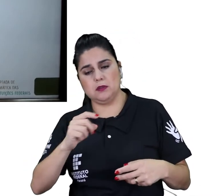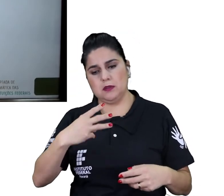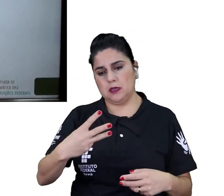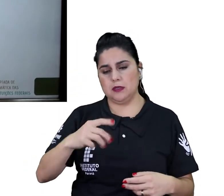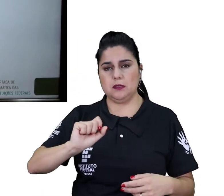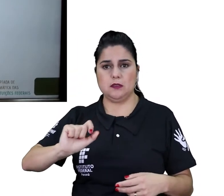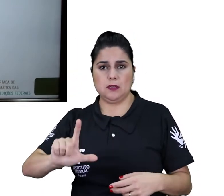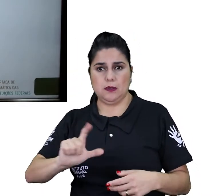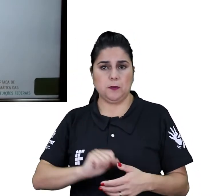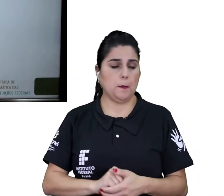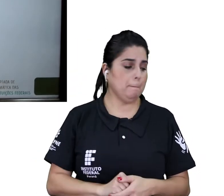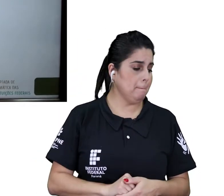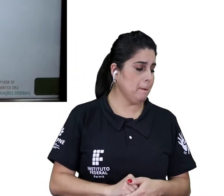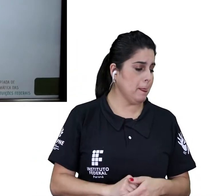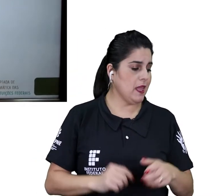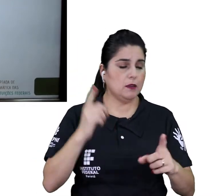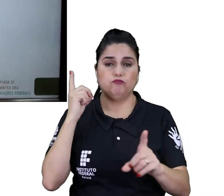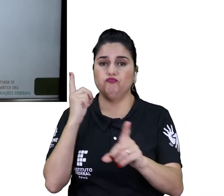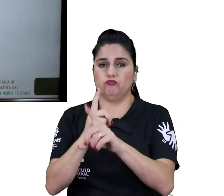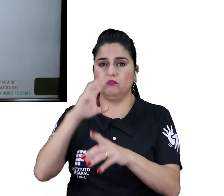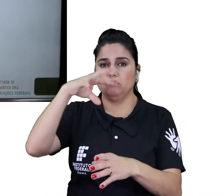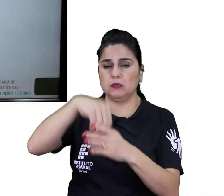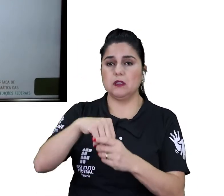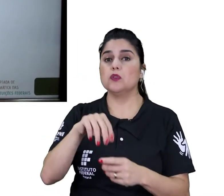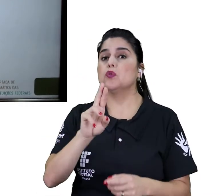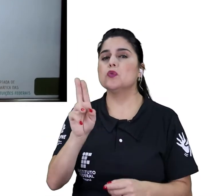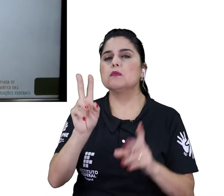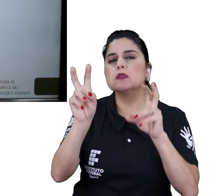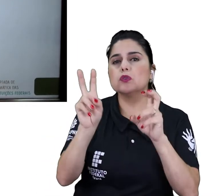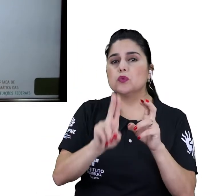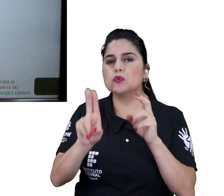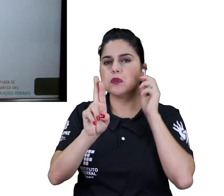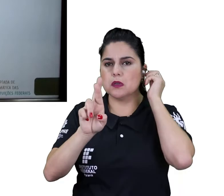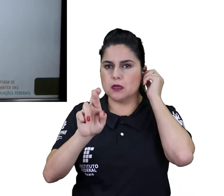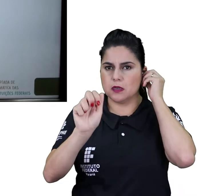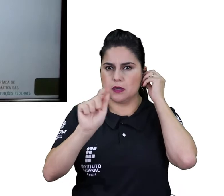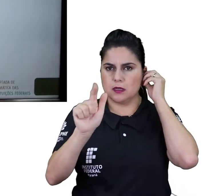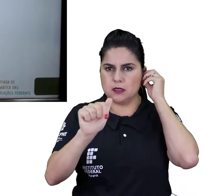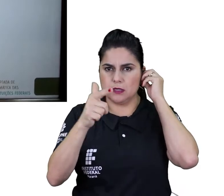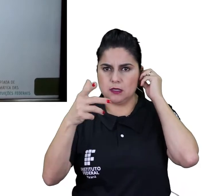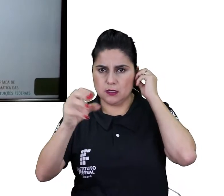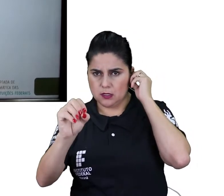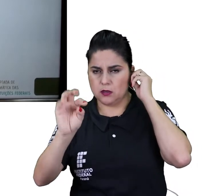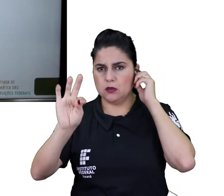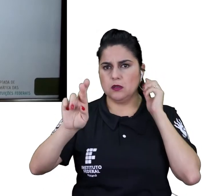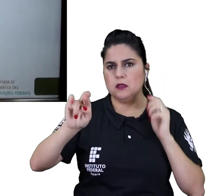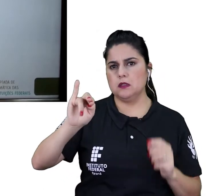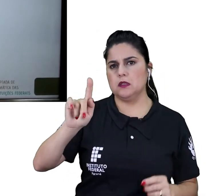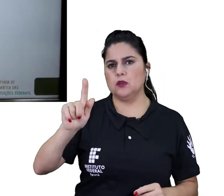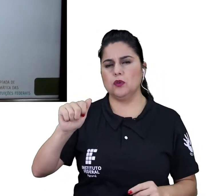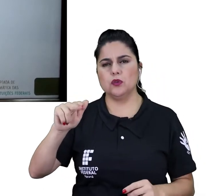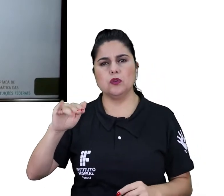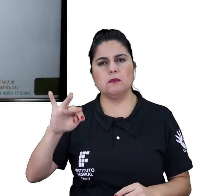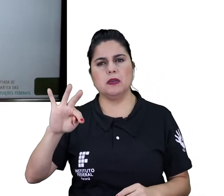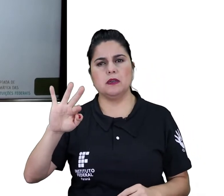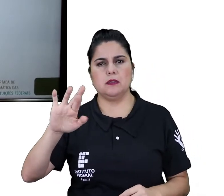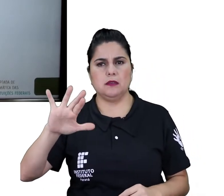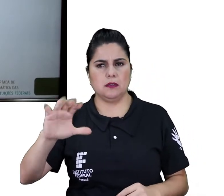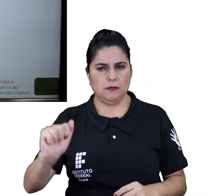as relações trigonométricas nesses triângulos. Beleza. Então nós vamos formar uma progressão